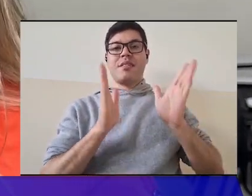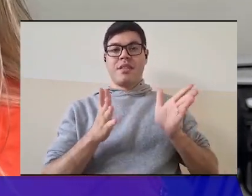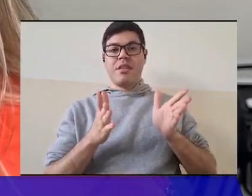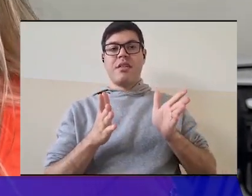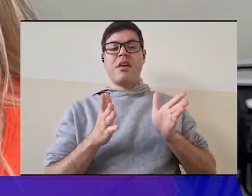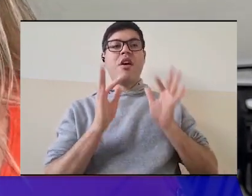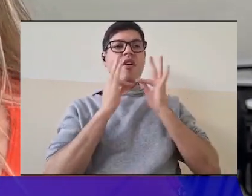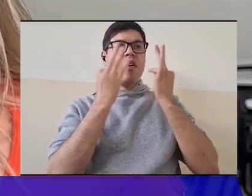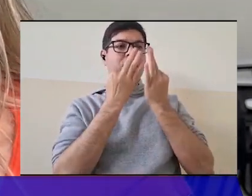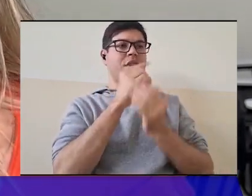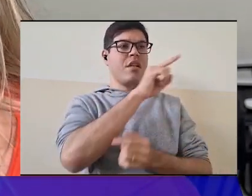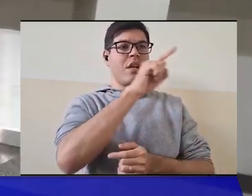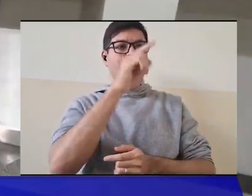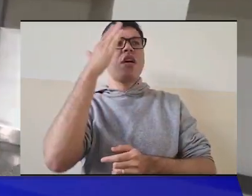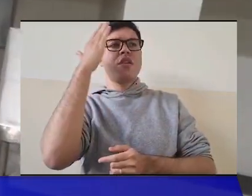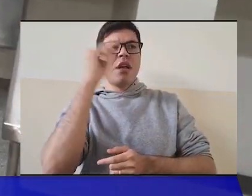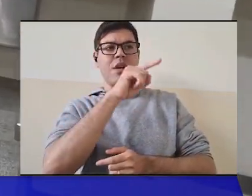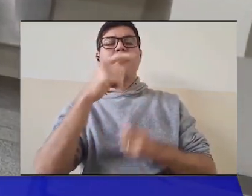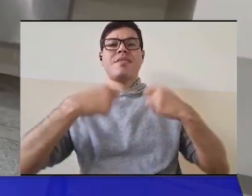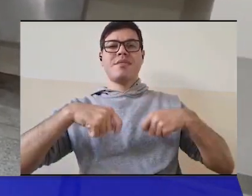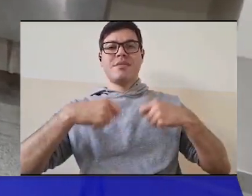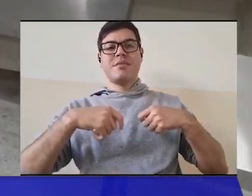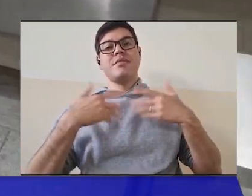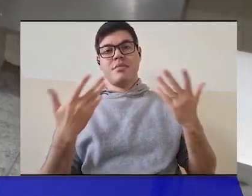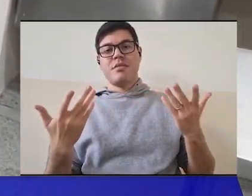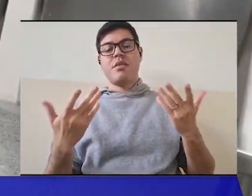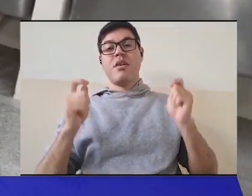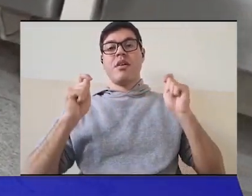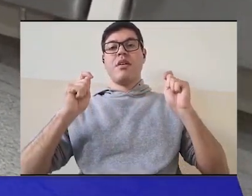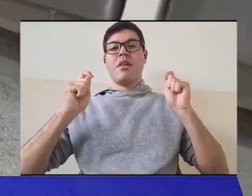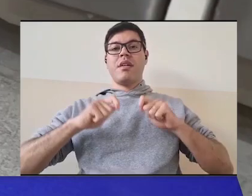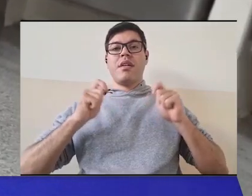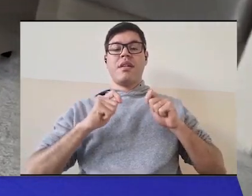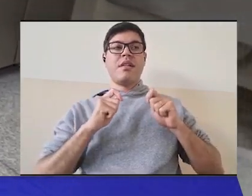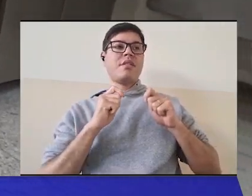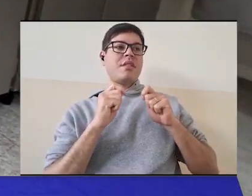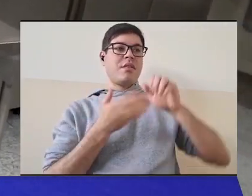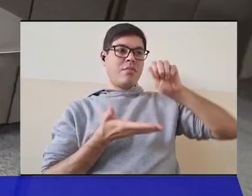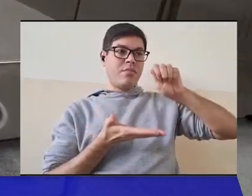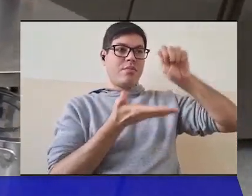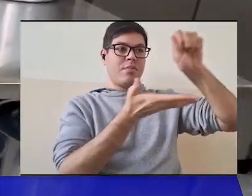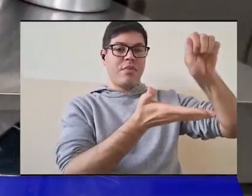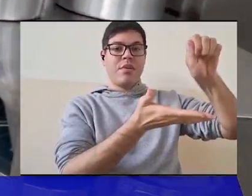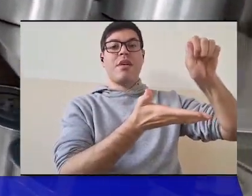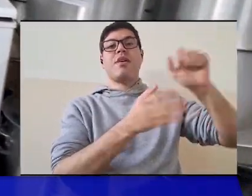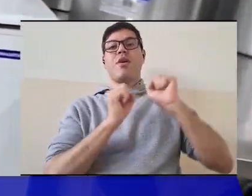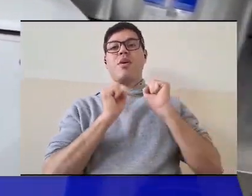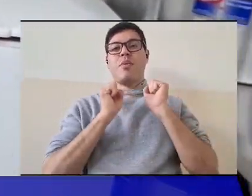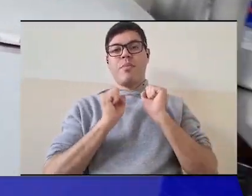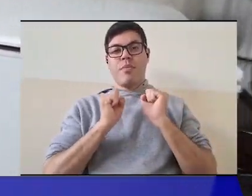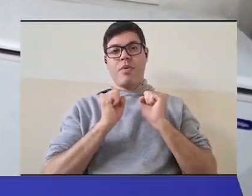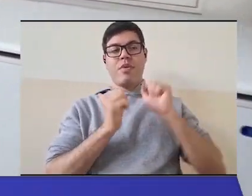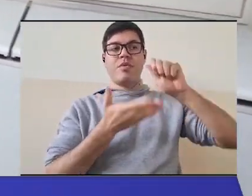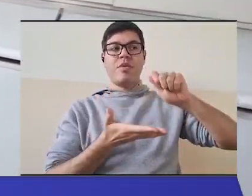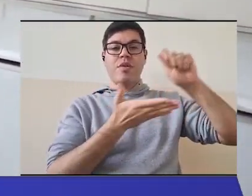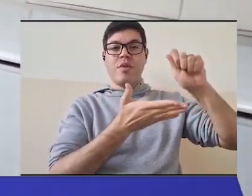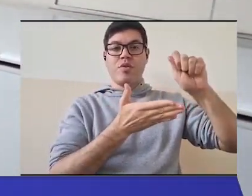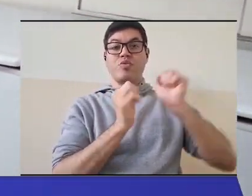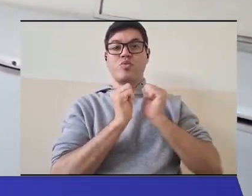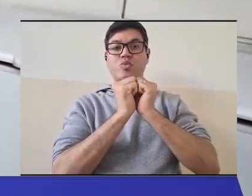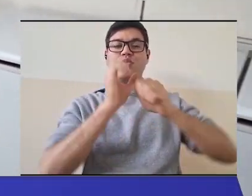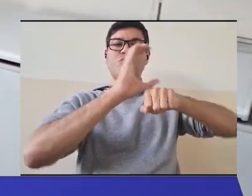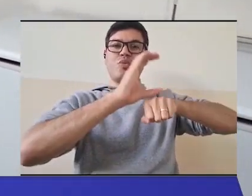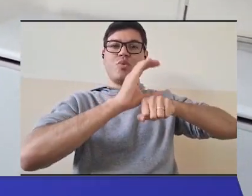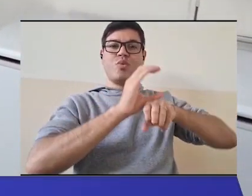a necessidade de cada família. Então, com isso, com essa oferta da cesta básica, também vai ser oferecido